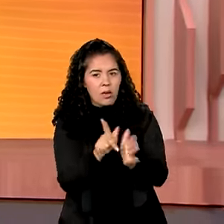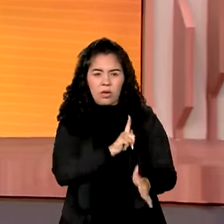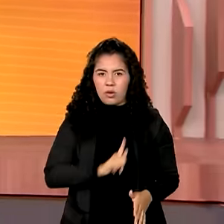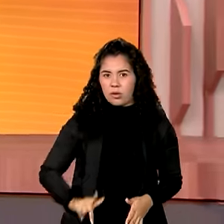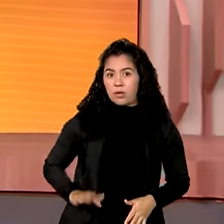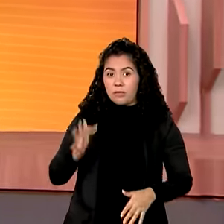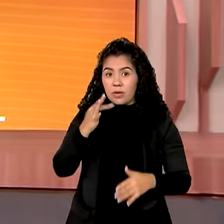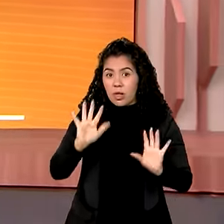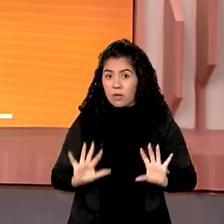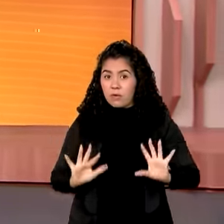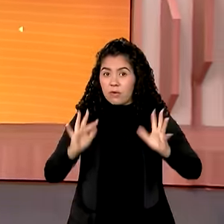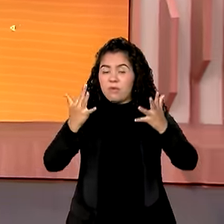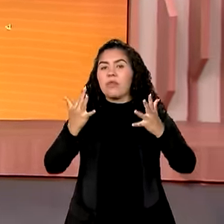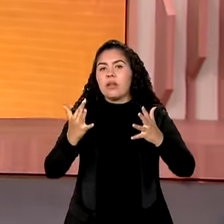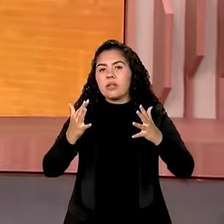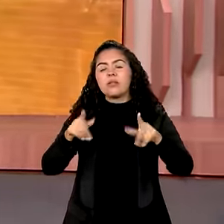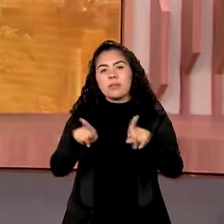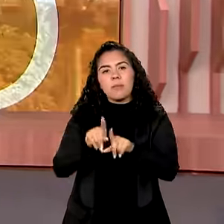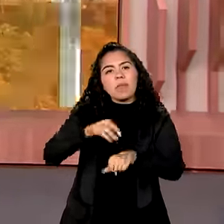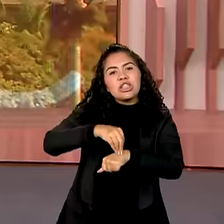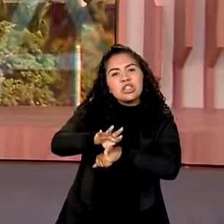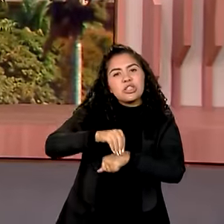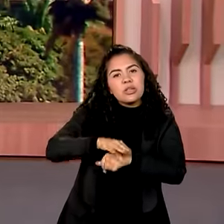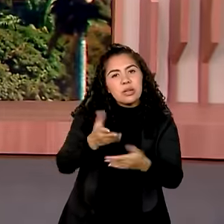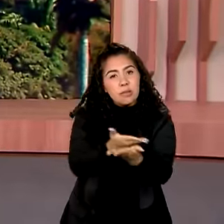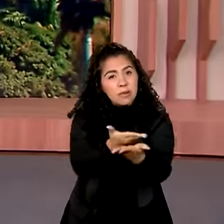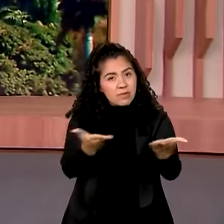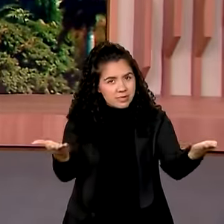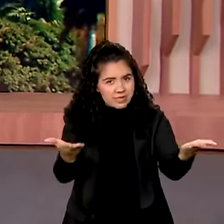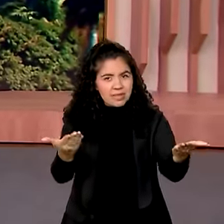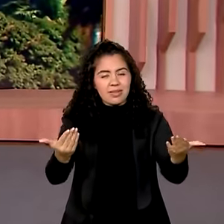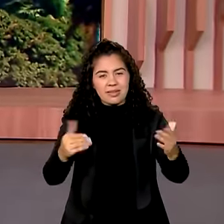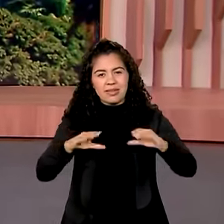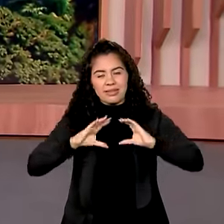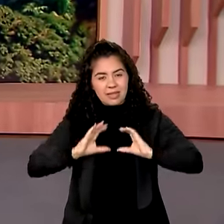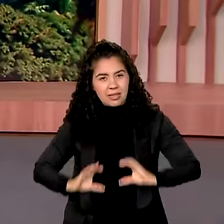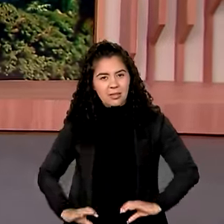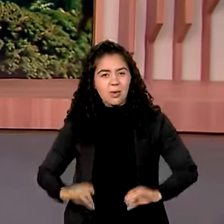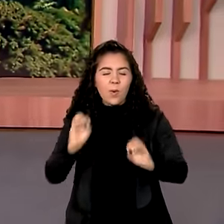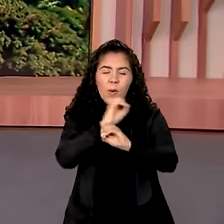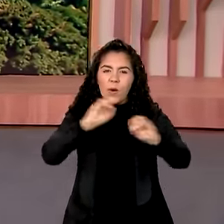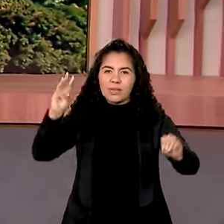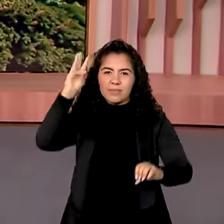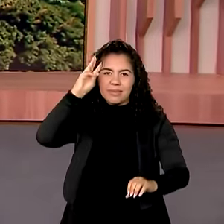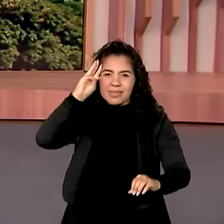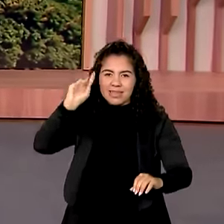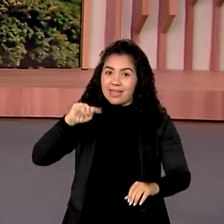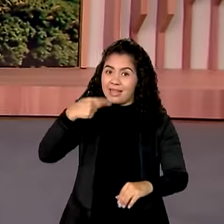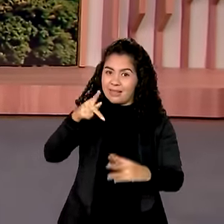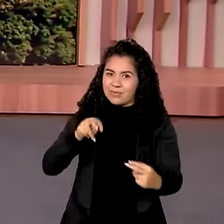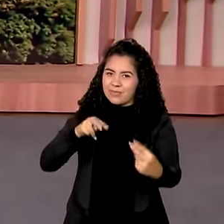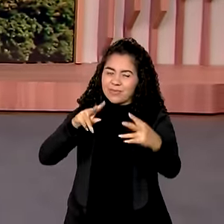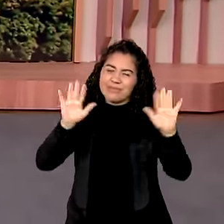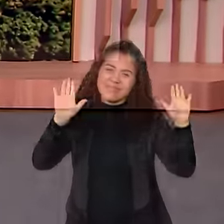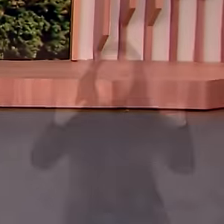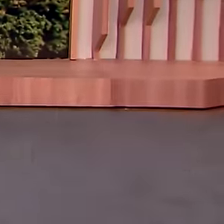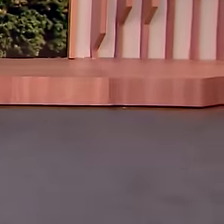com eventos ao vivo, dicas e serviços para você, cidadão. Uma ótima terça-feira. Até a próxima. Tchau! Tchau!